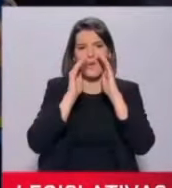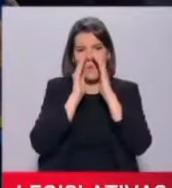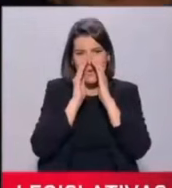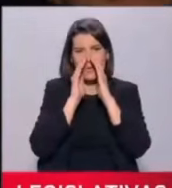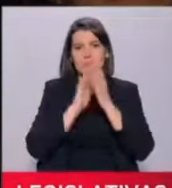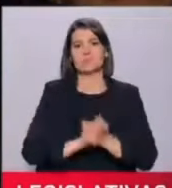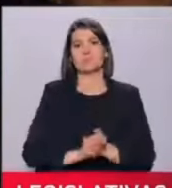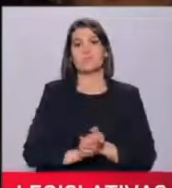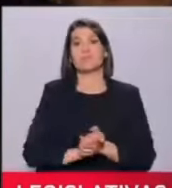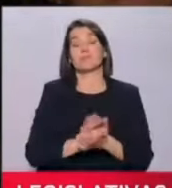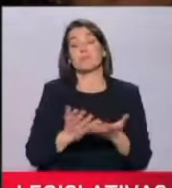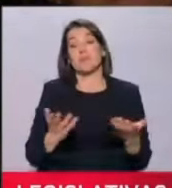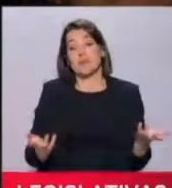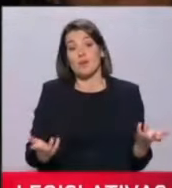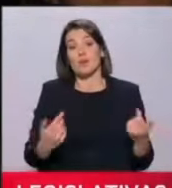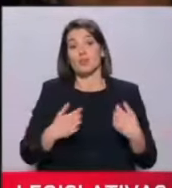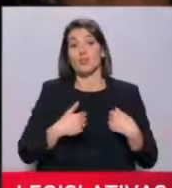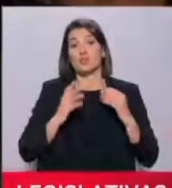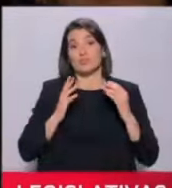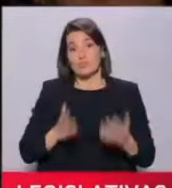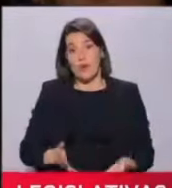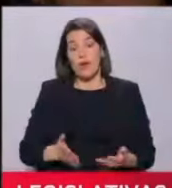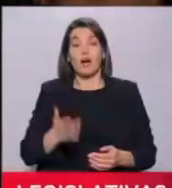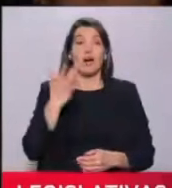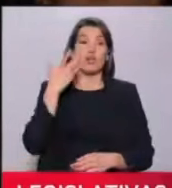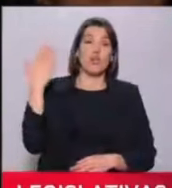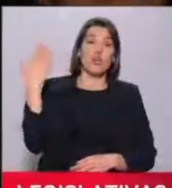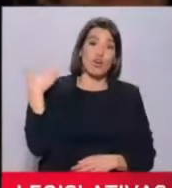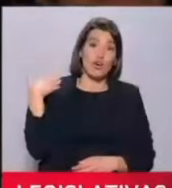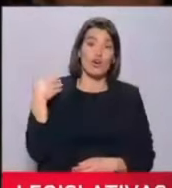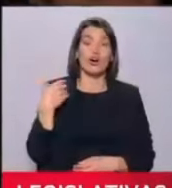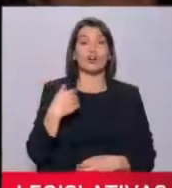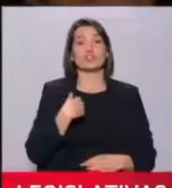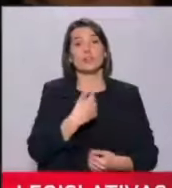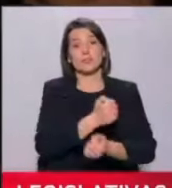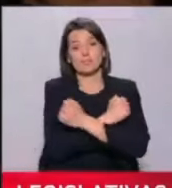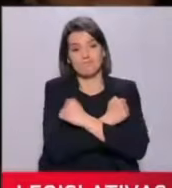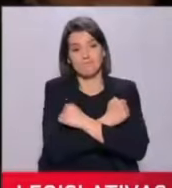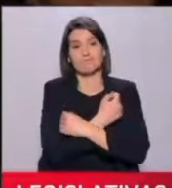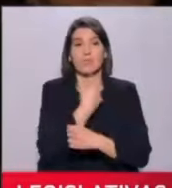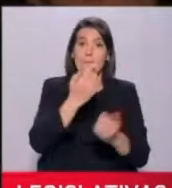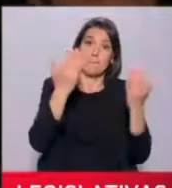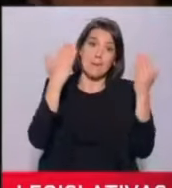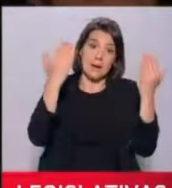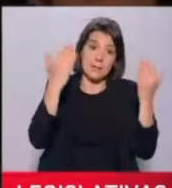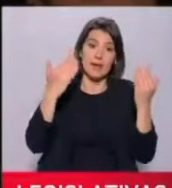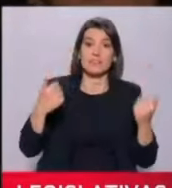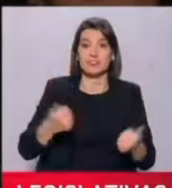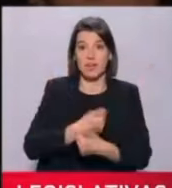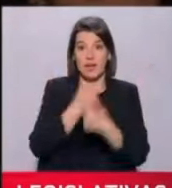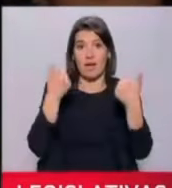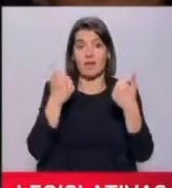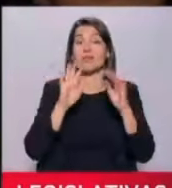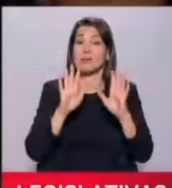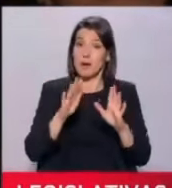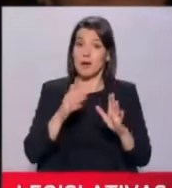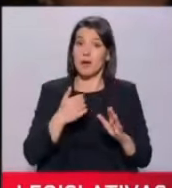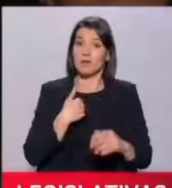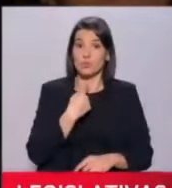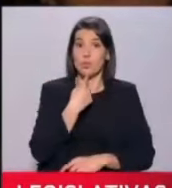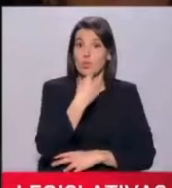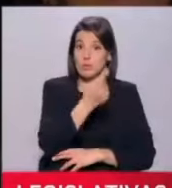eu já tive ocasião de complementar António Costa te dar os parabéns pela vitória mas de dizer